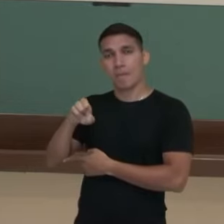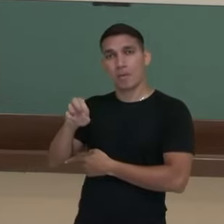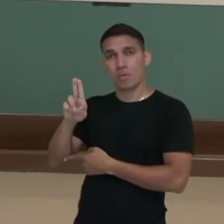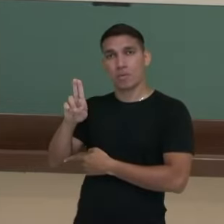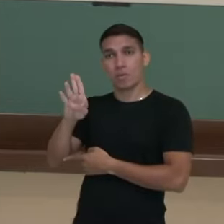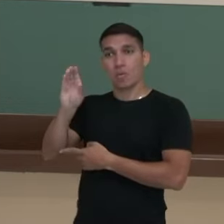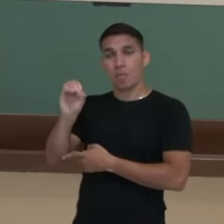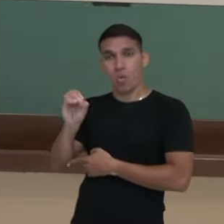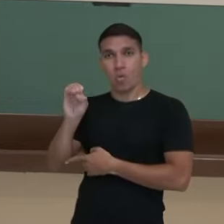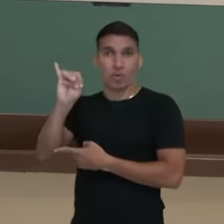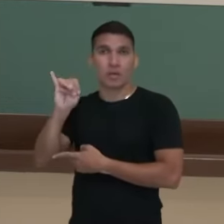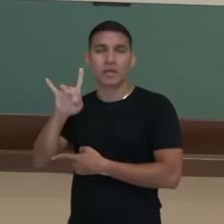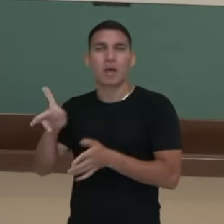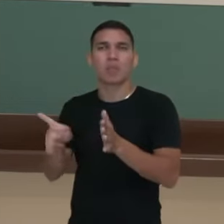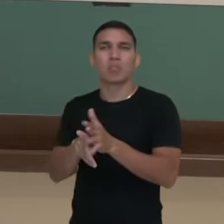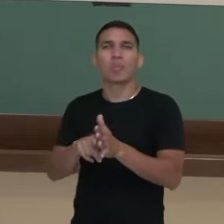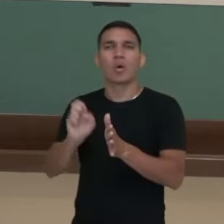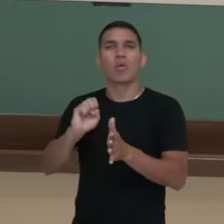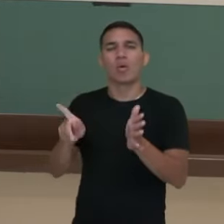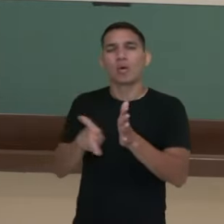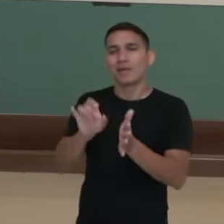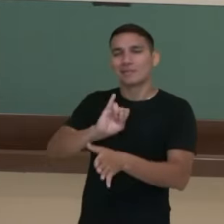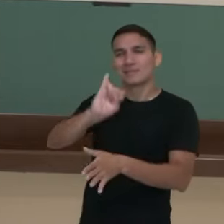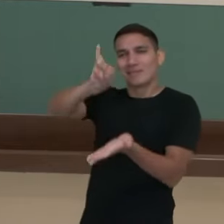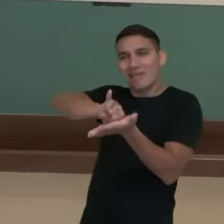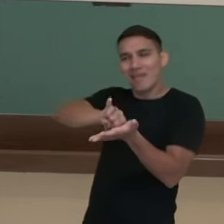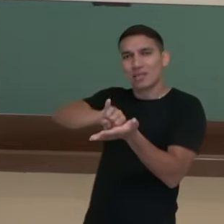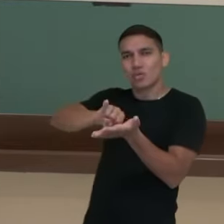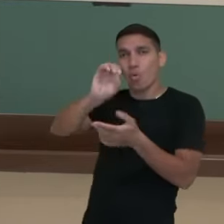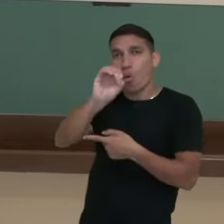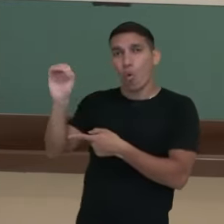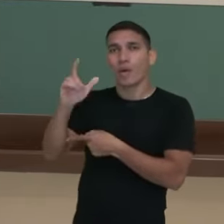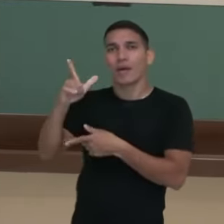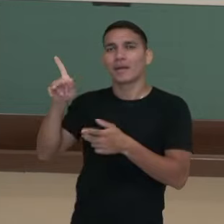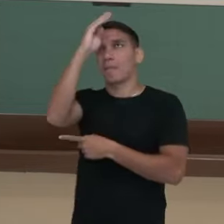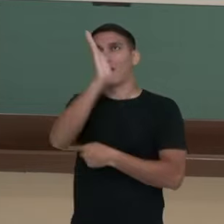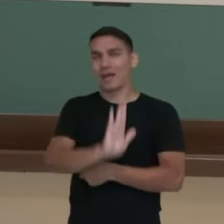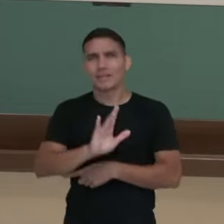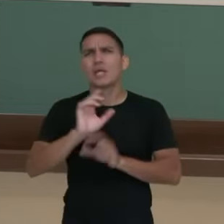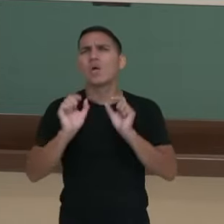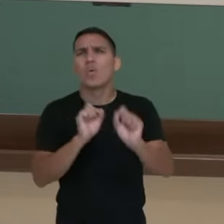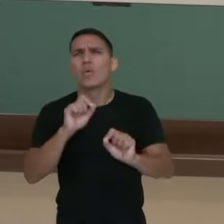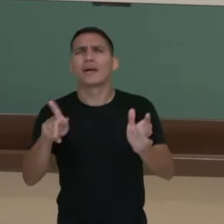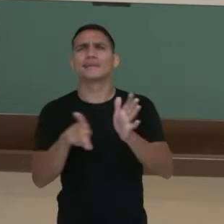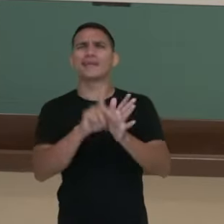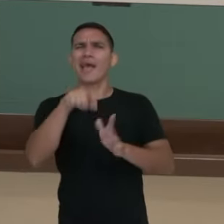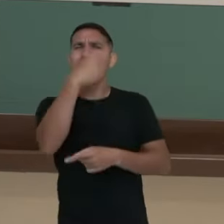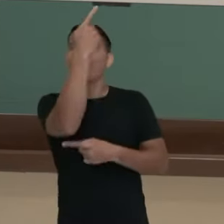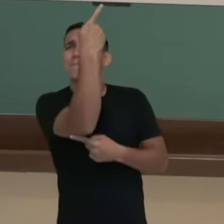mais da região centro-oeste do Brasil. Então, são danças também que trazem uma